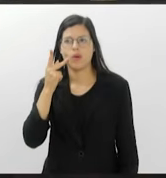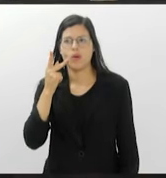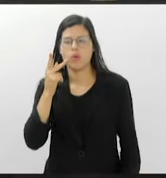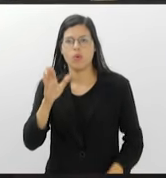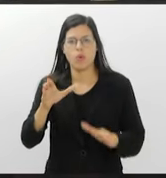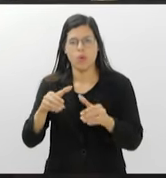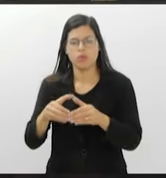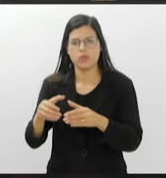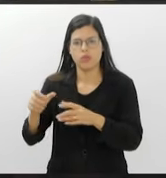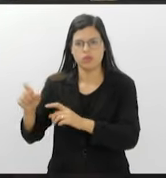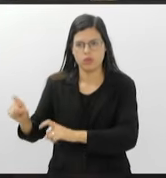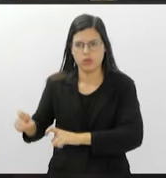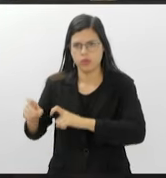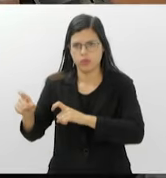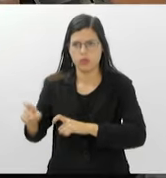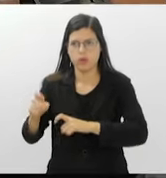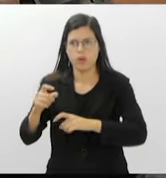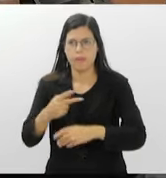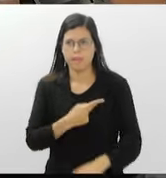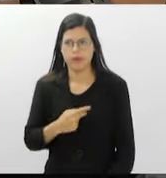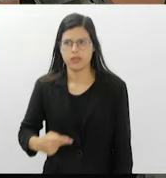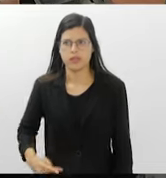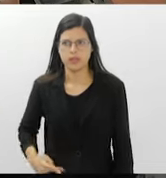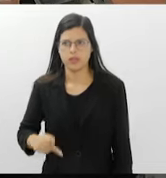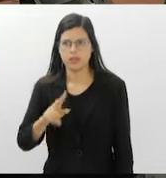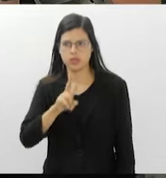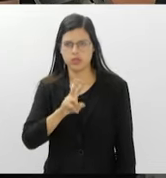Agricultura, nosso presidente Valceaza.